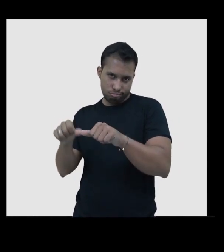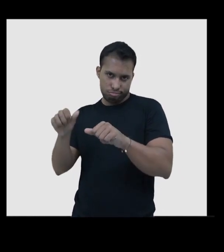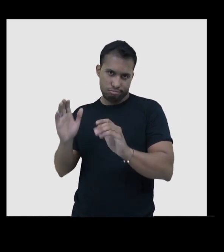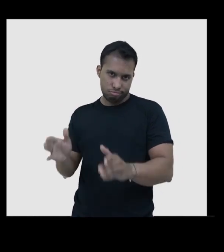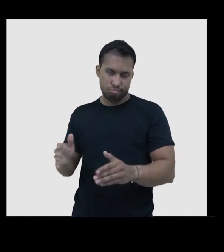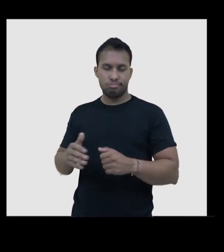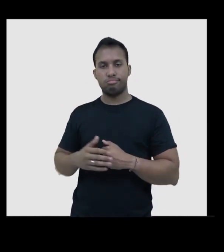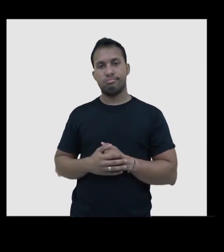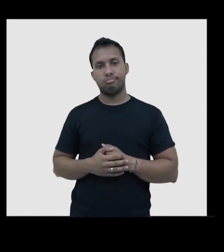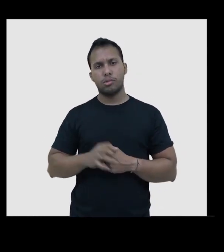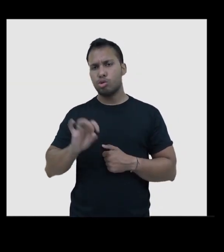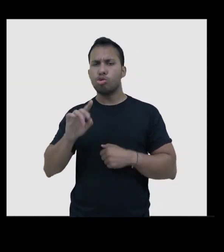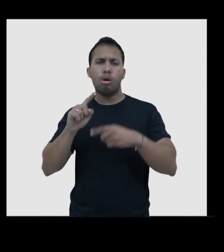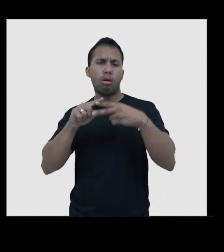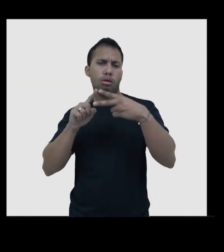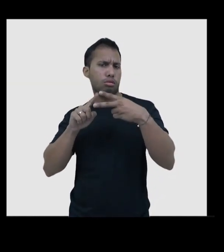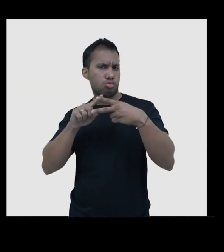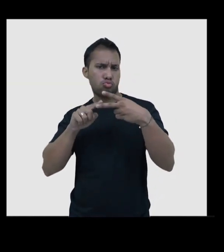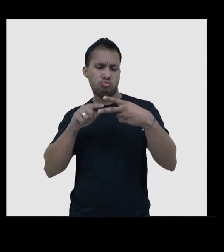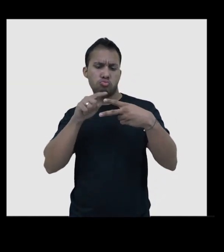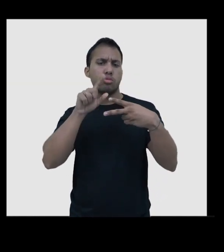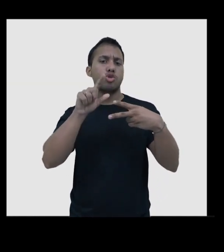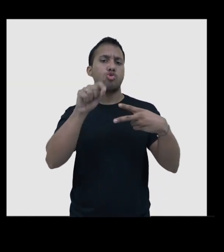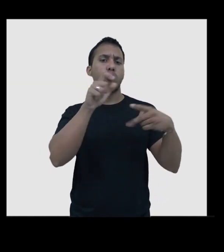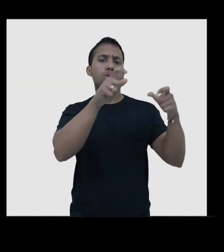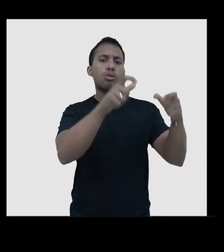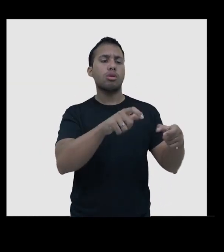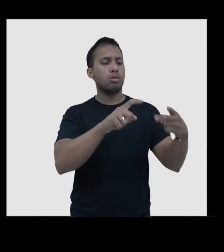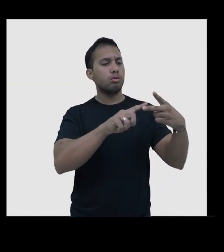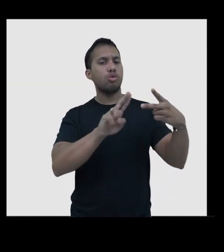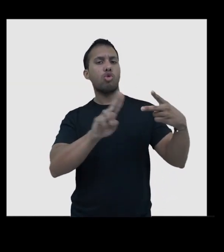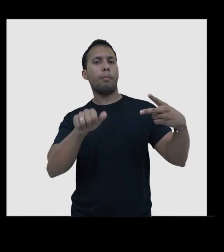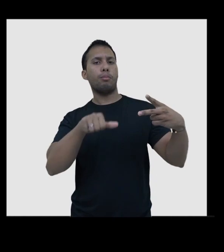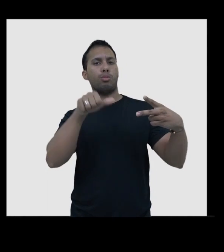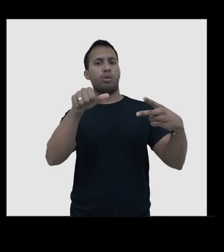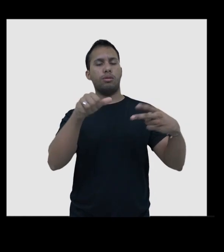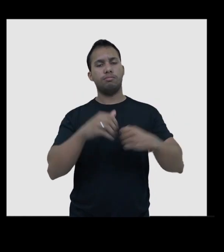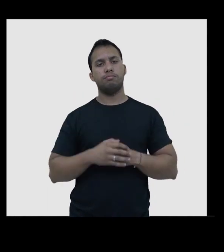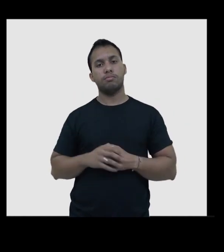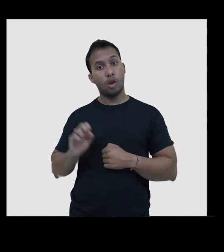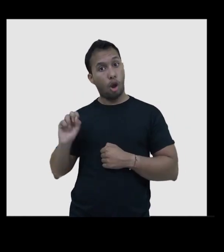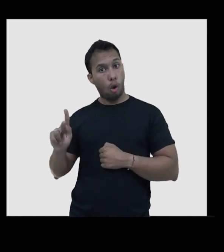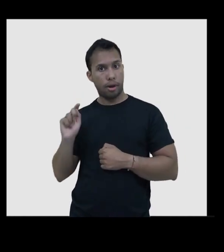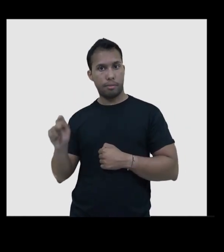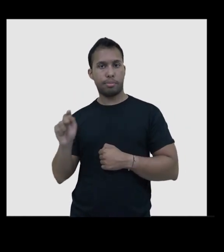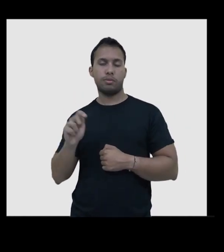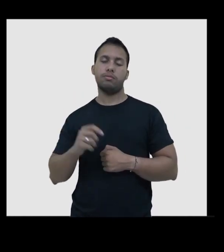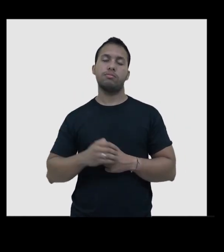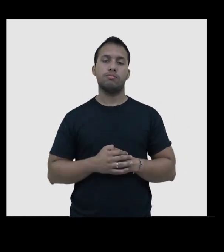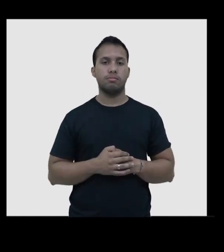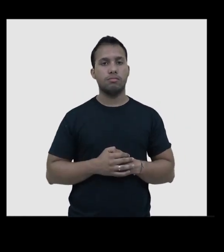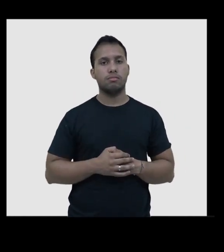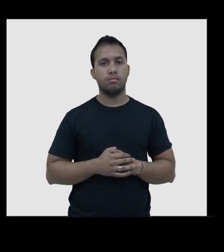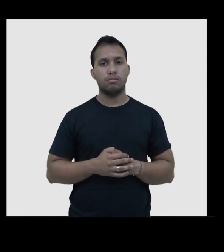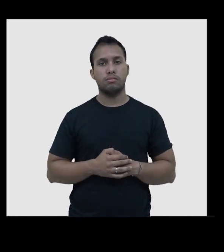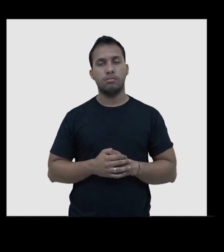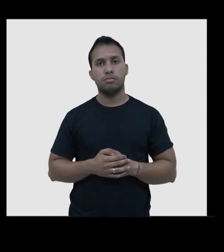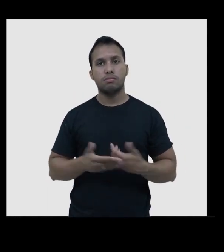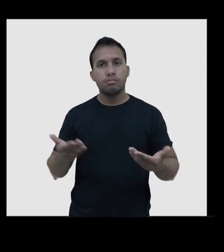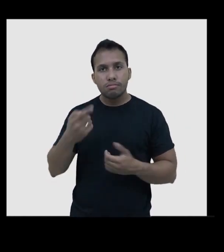gente vai fazer aqui essas duas modificações, apenas selecionar o local e o nome do arquivo. Clicar em